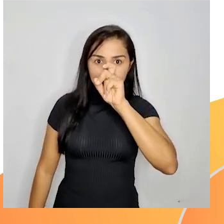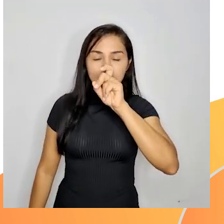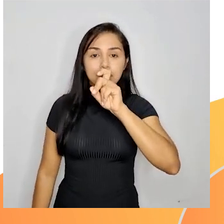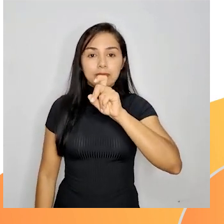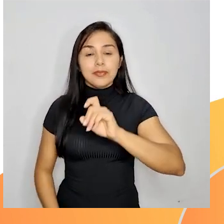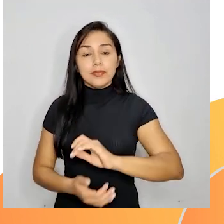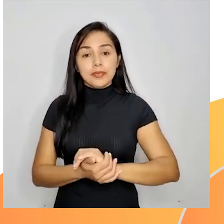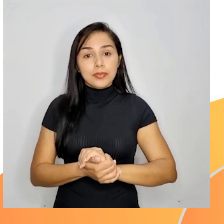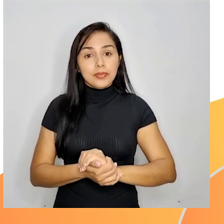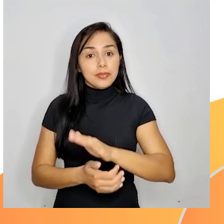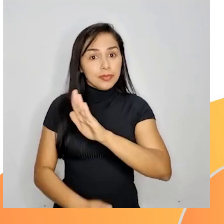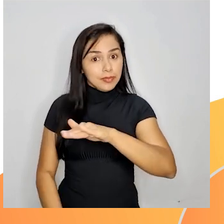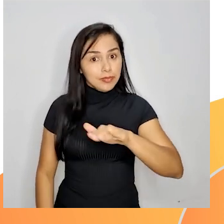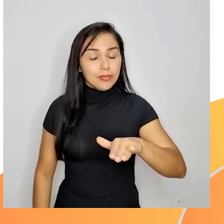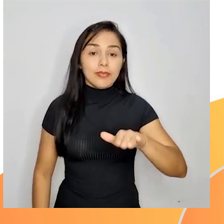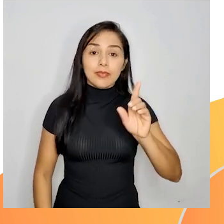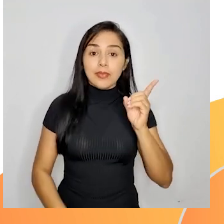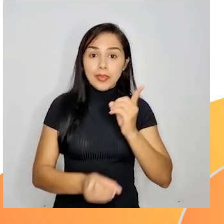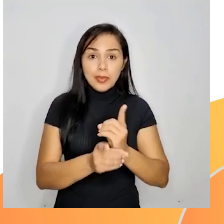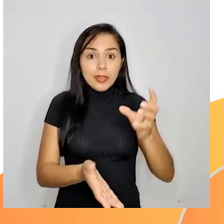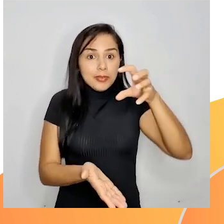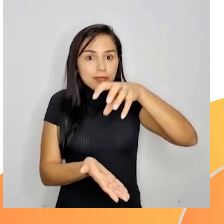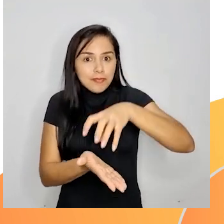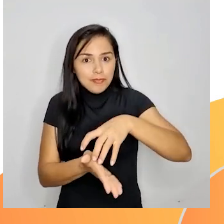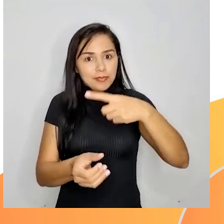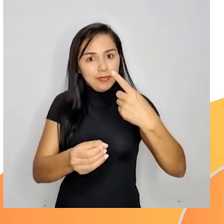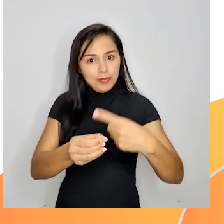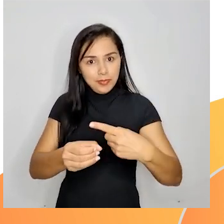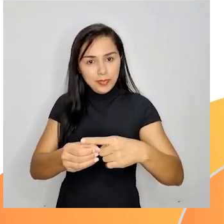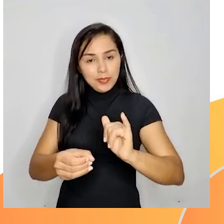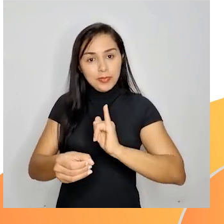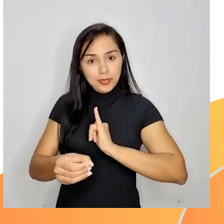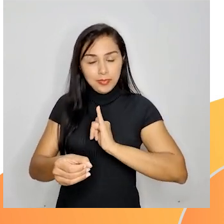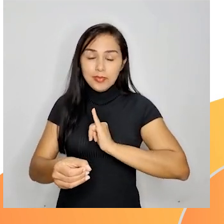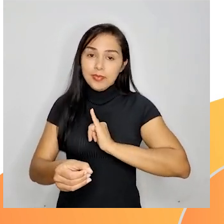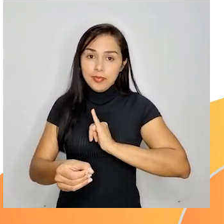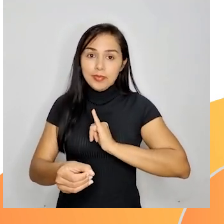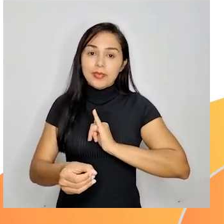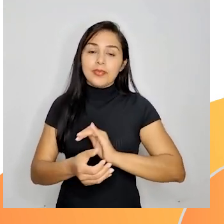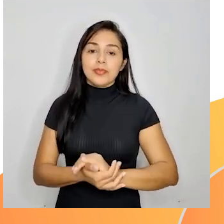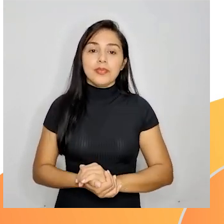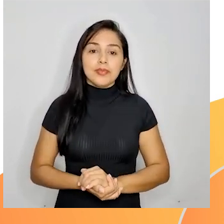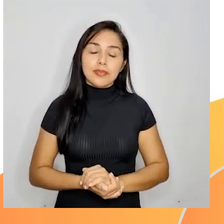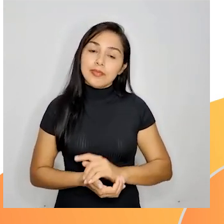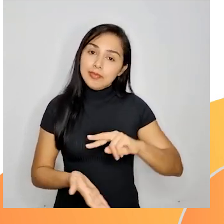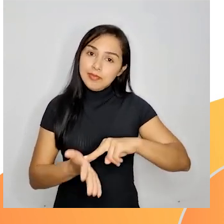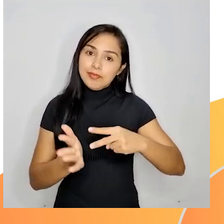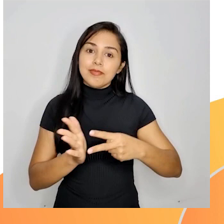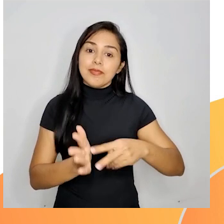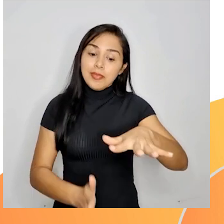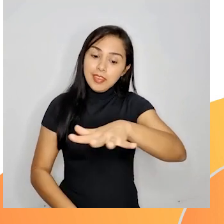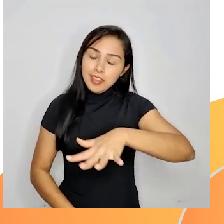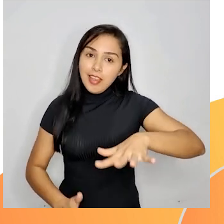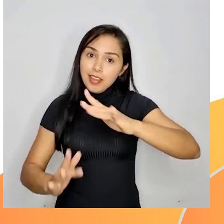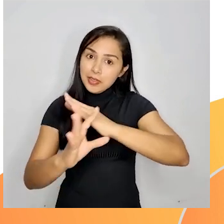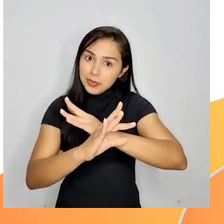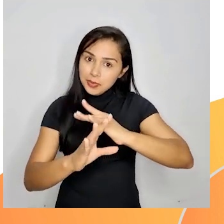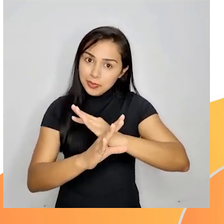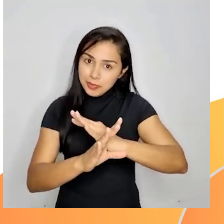da cidade, né? Como eu acabei de falar, é da cidade de Imperatriz, porque está na